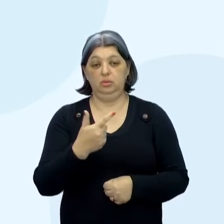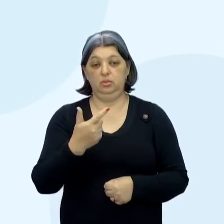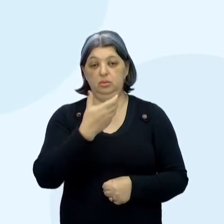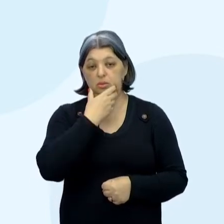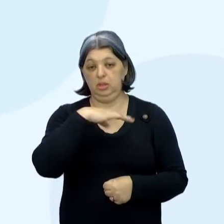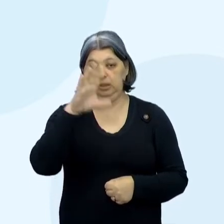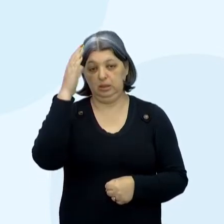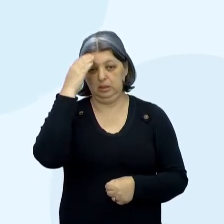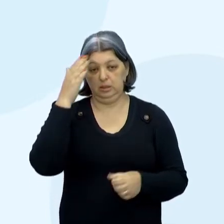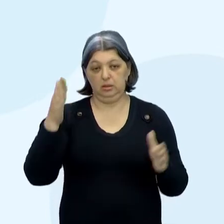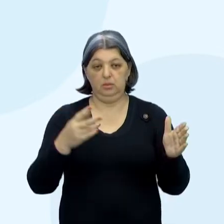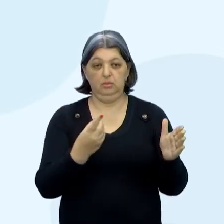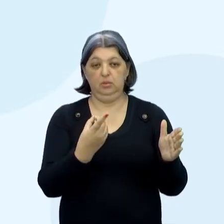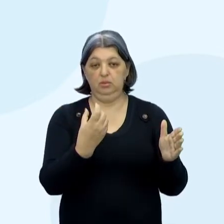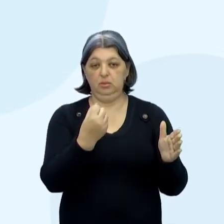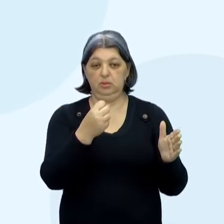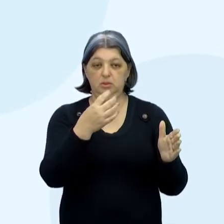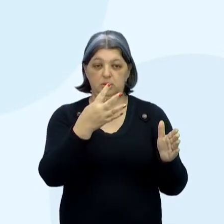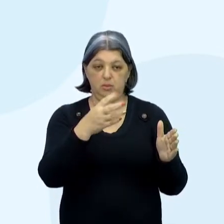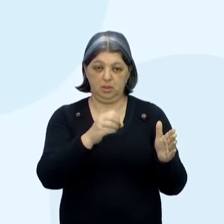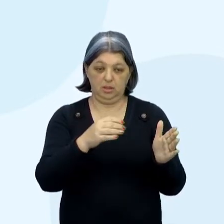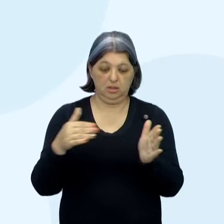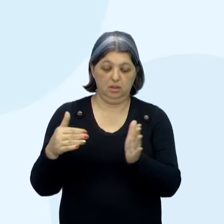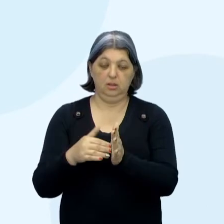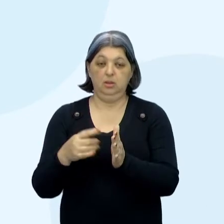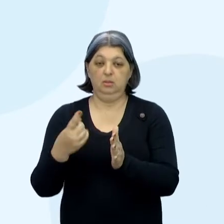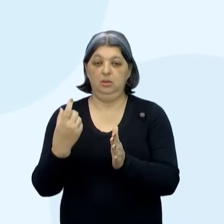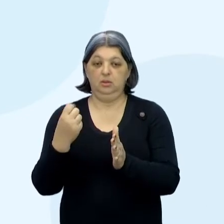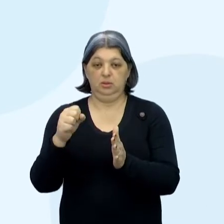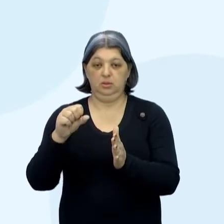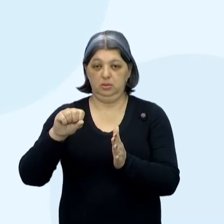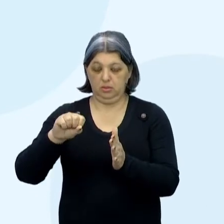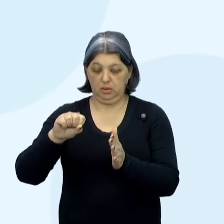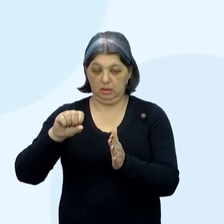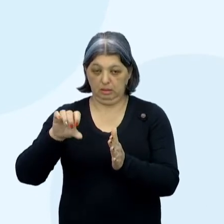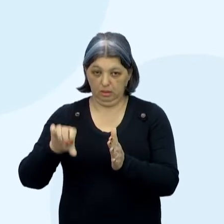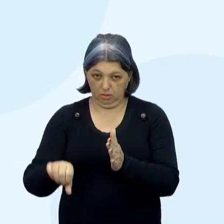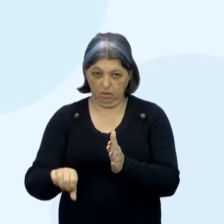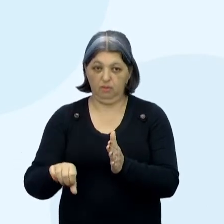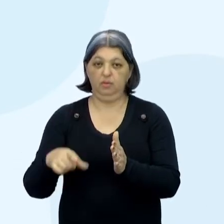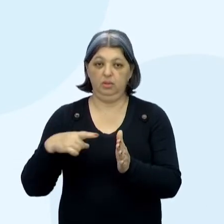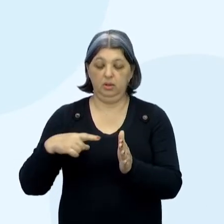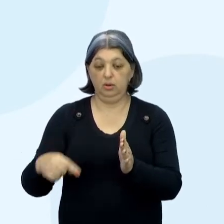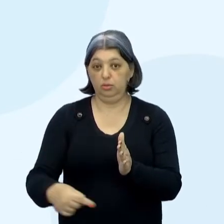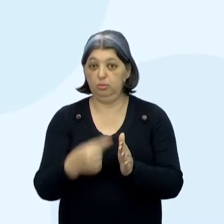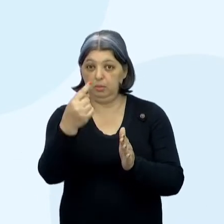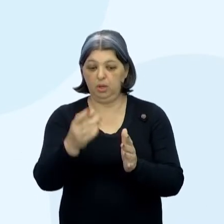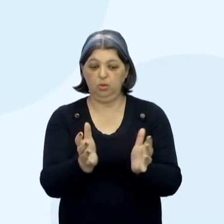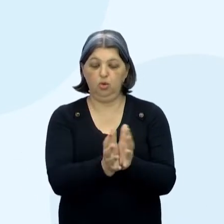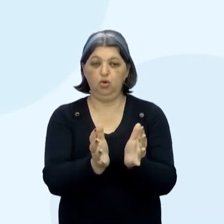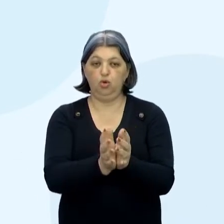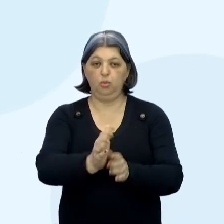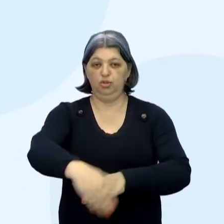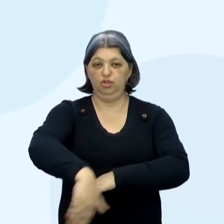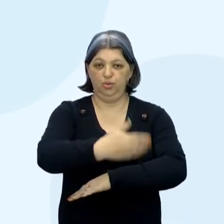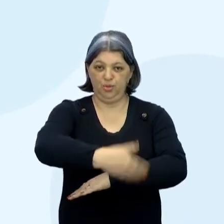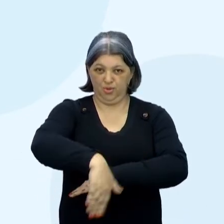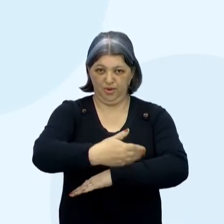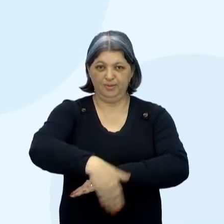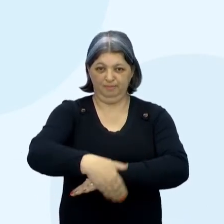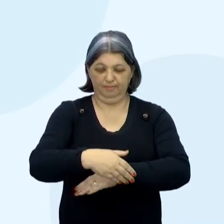1840 a 1889, nós temos os primeiros blocos de rua. É você que gosta